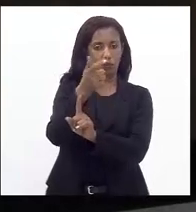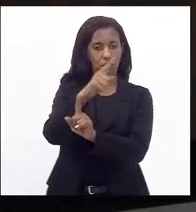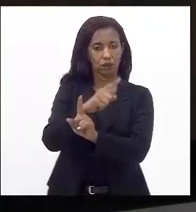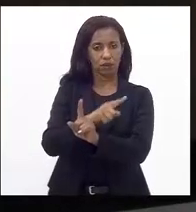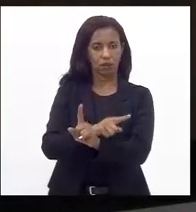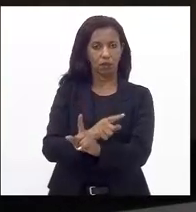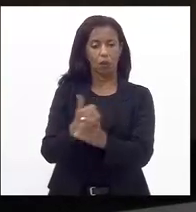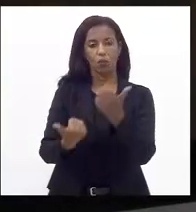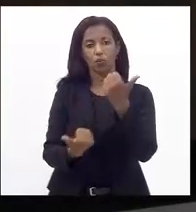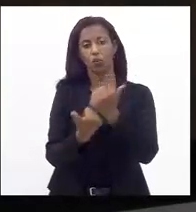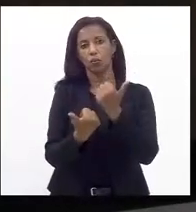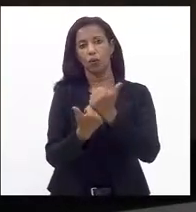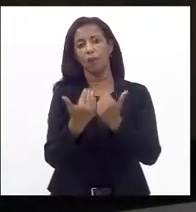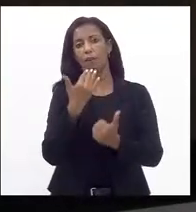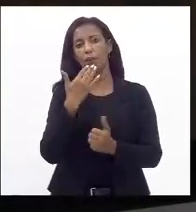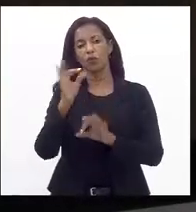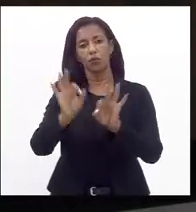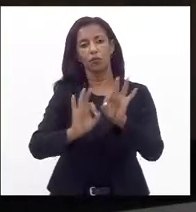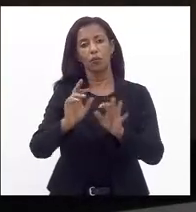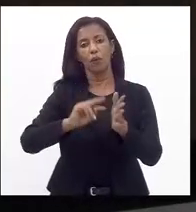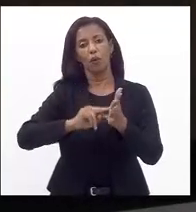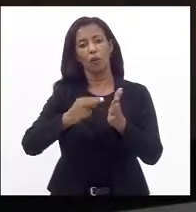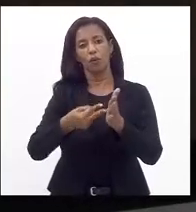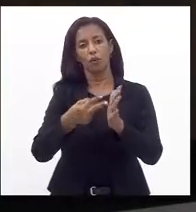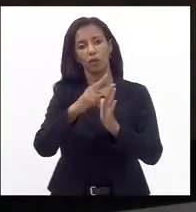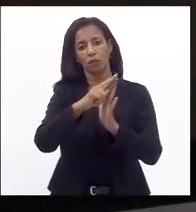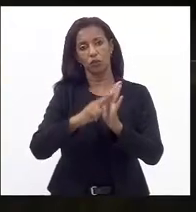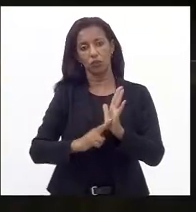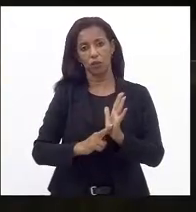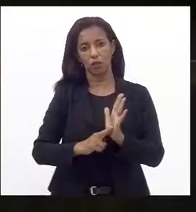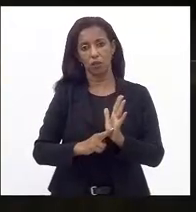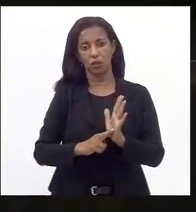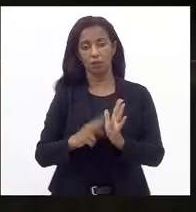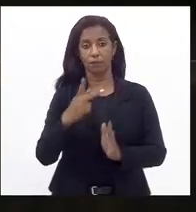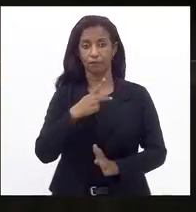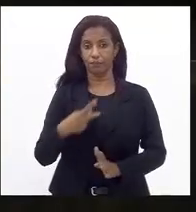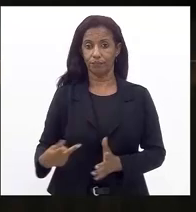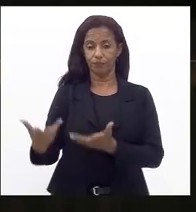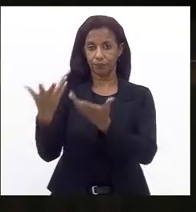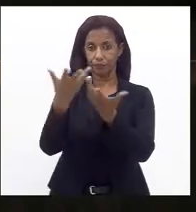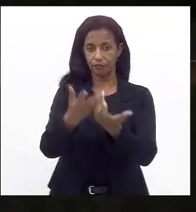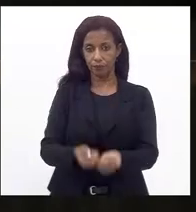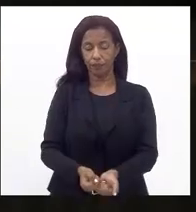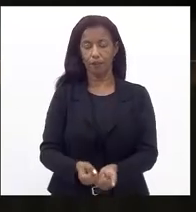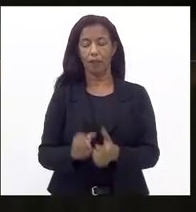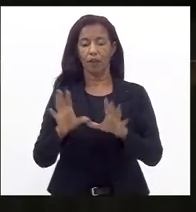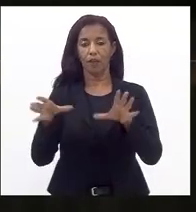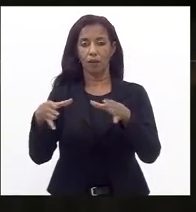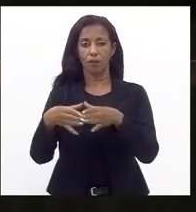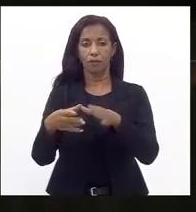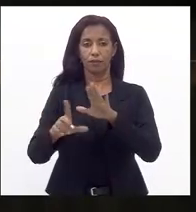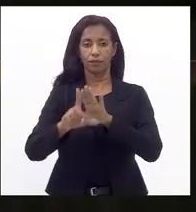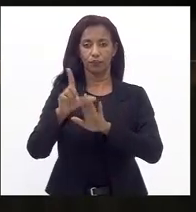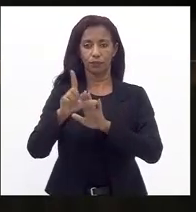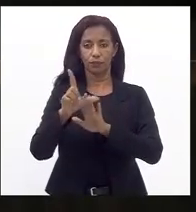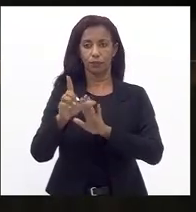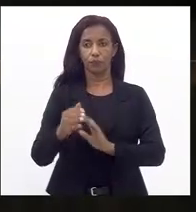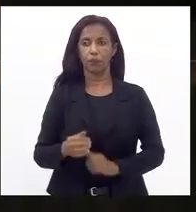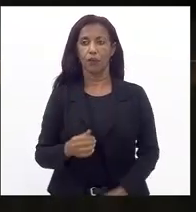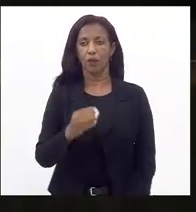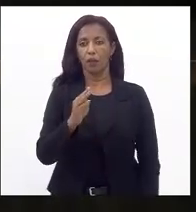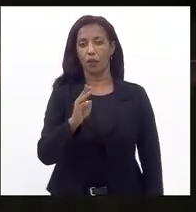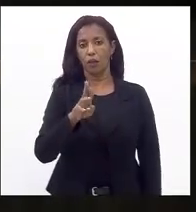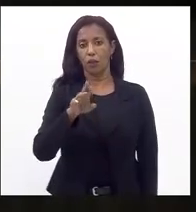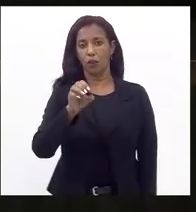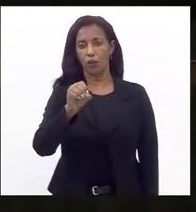em mais ou menos concluindo o substitutivo do dia no forma final de redação que a presença de fere pela comissão de legislação adicional completar código Deputado